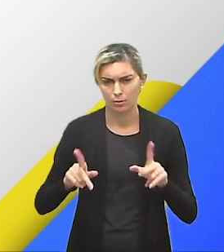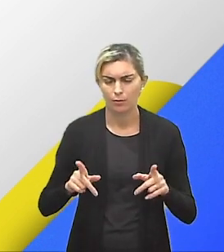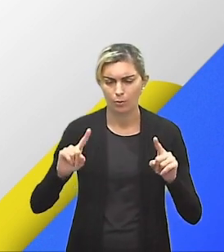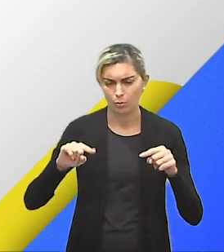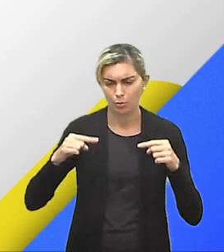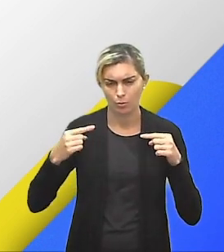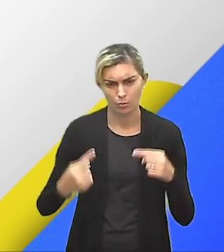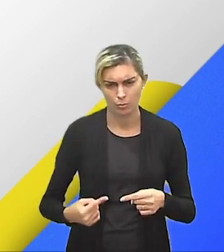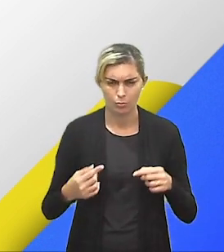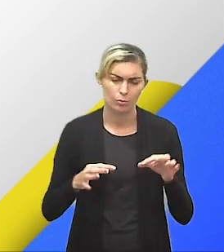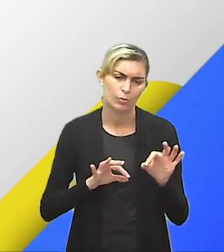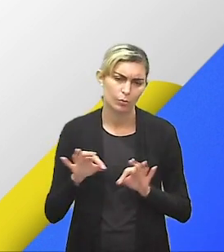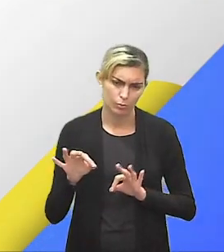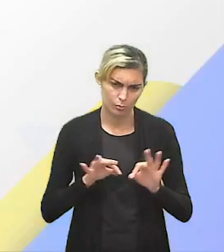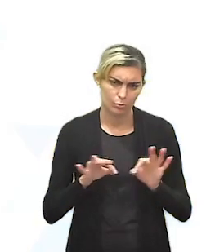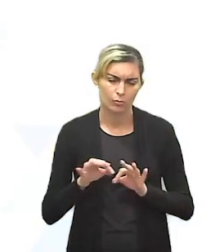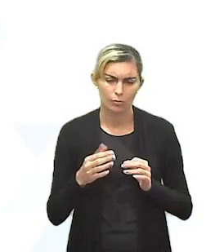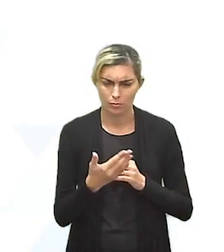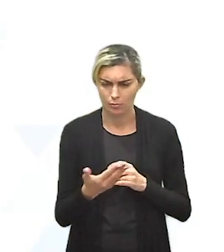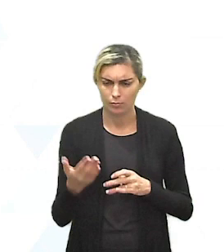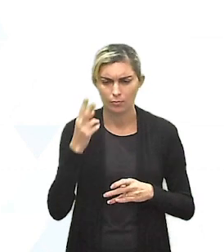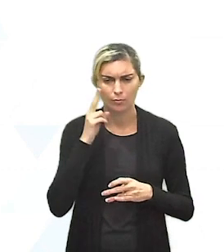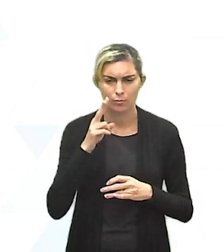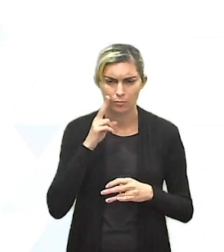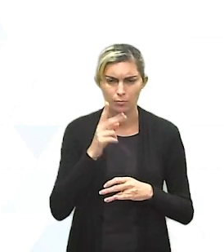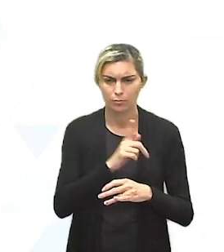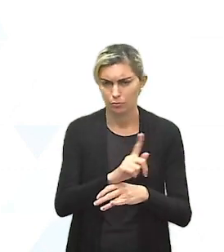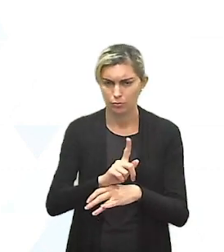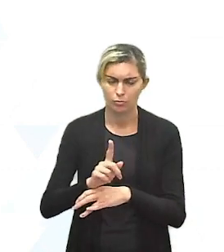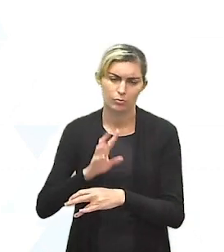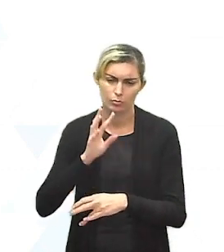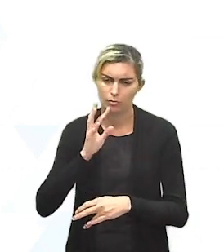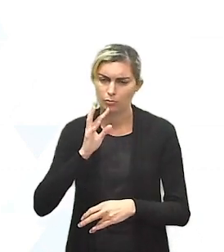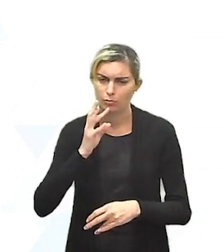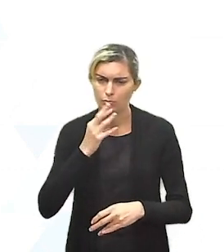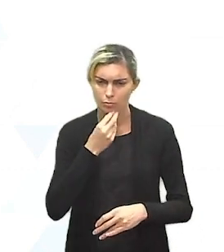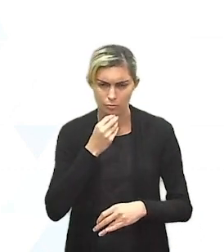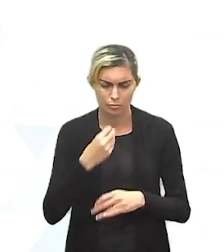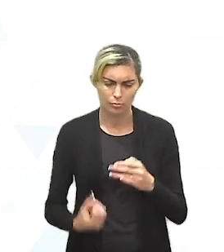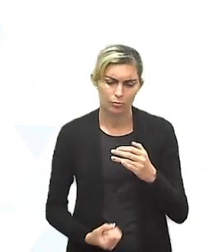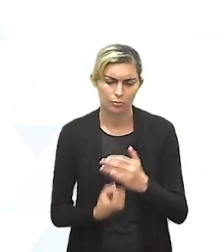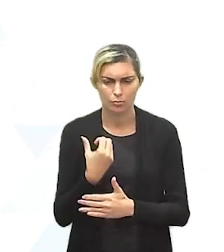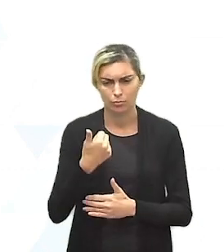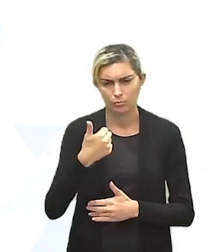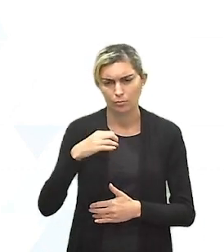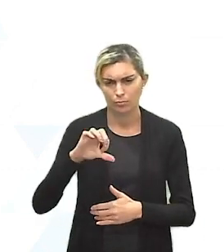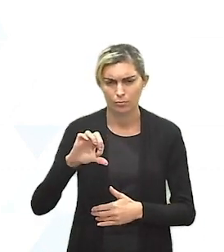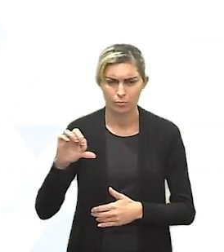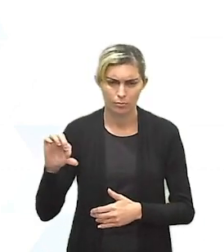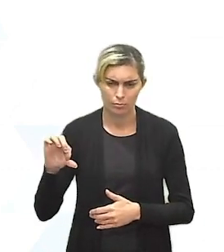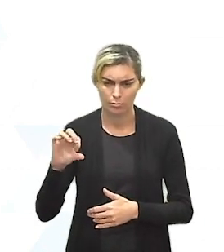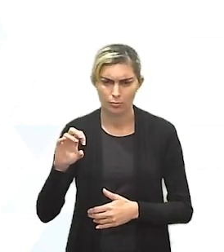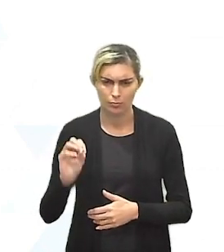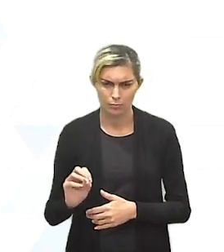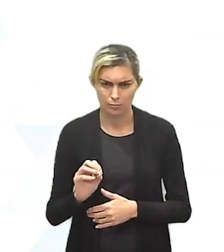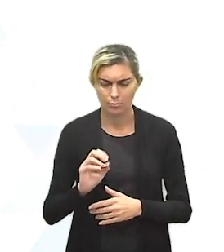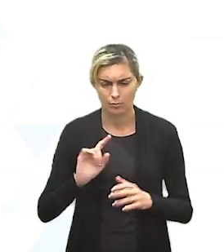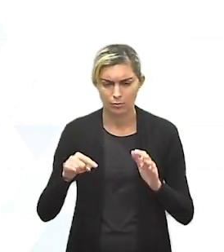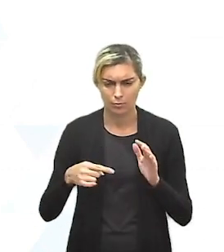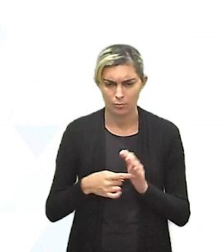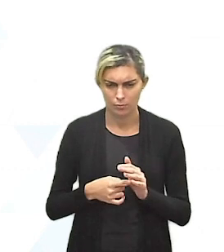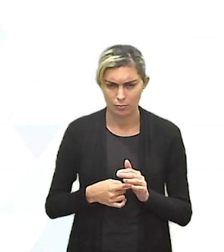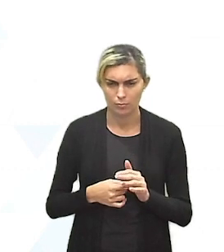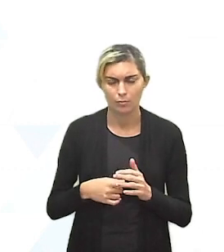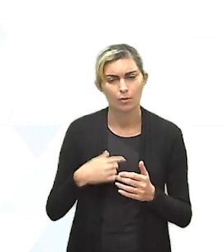para a organização. Vocês lembram que a gestão do conhecimento surgiu na década de 90, nós já trabalhamos isso em aulas